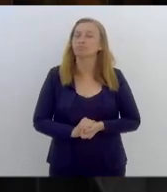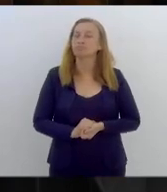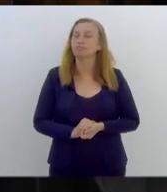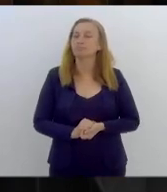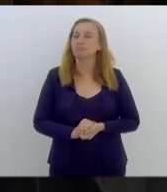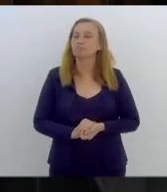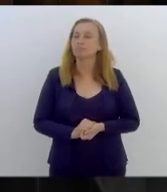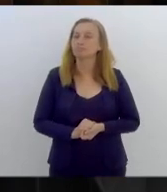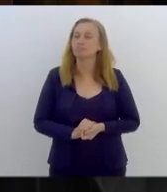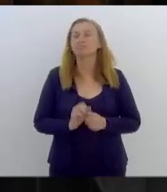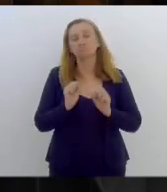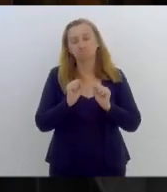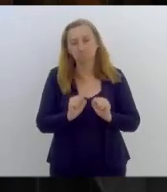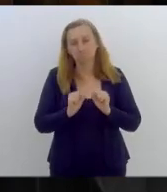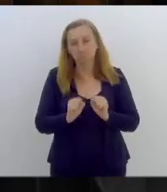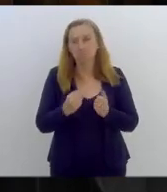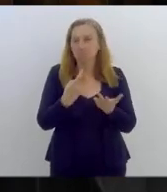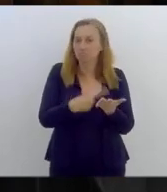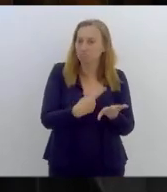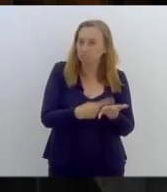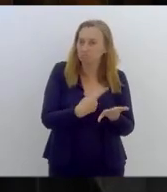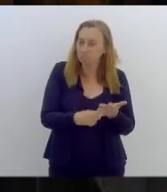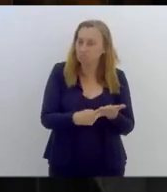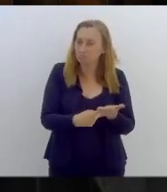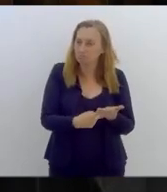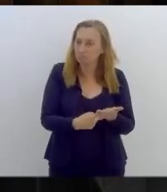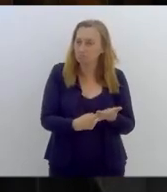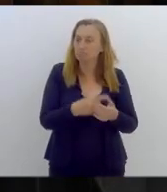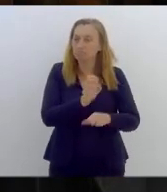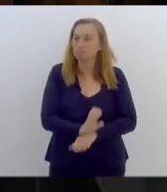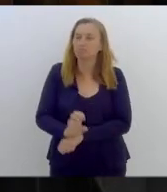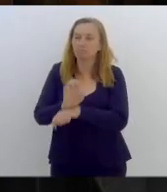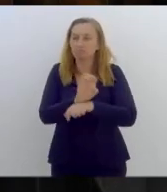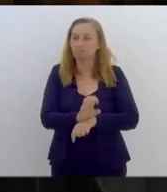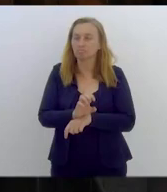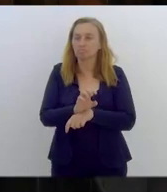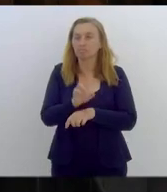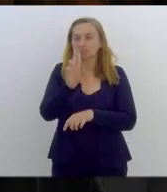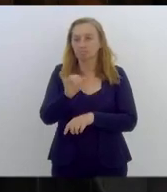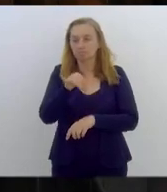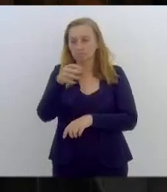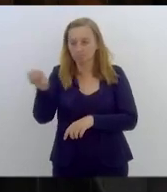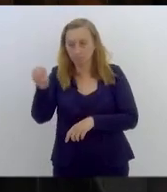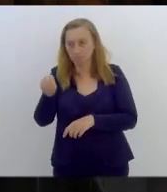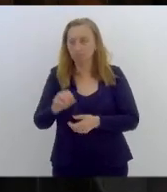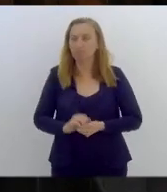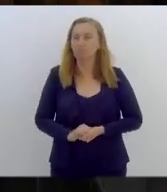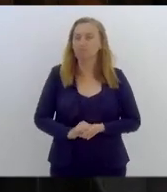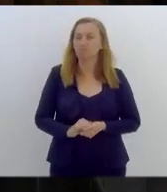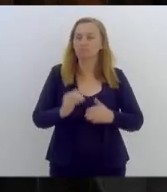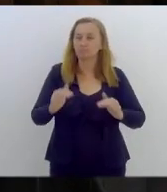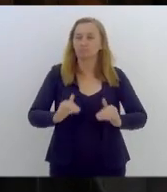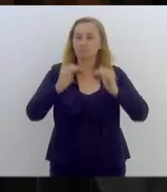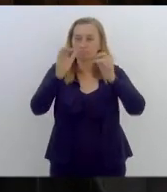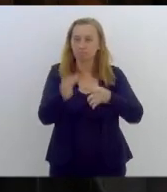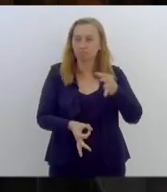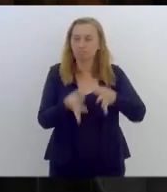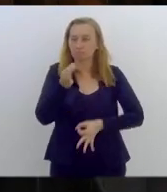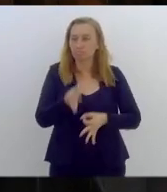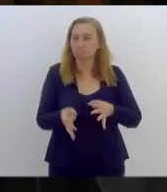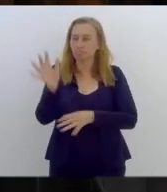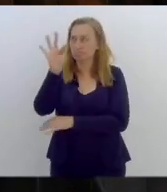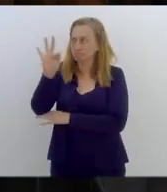o que poderiam acordar os estados da União no Supremo Tribunal Federal